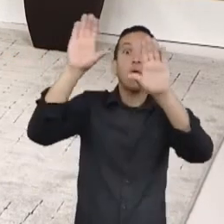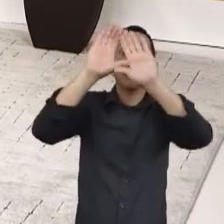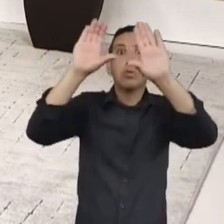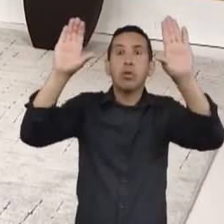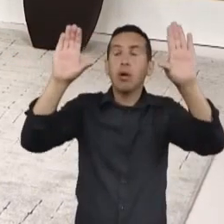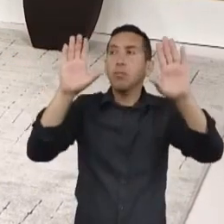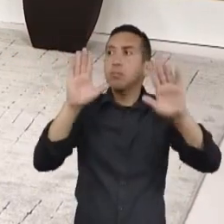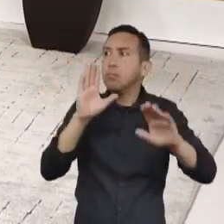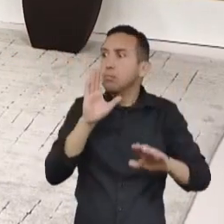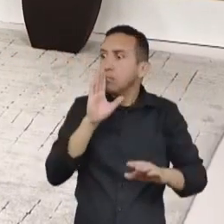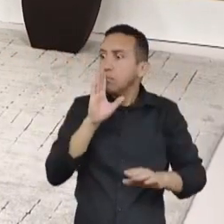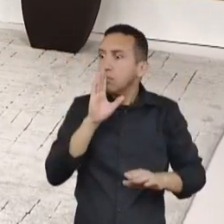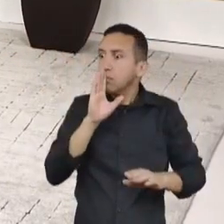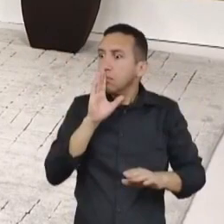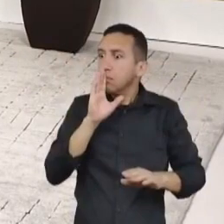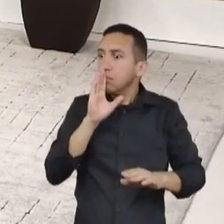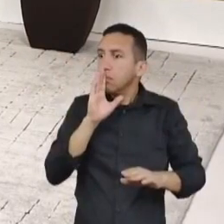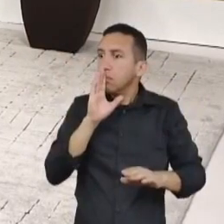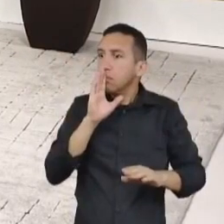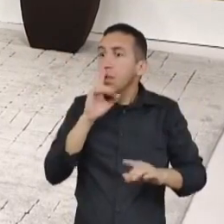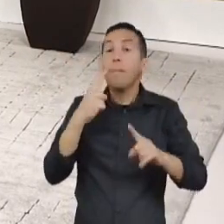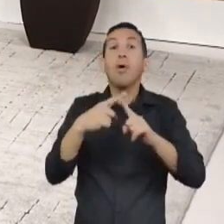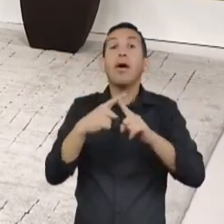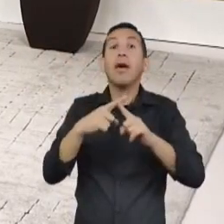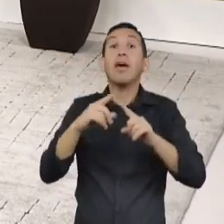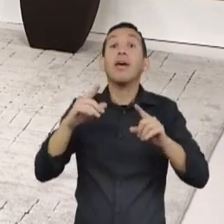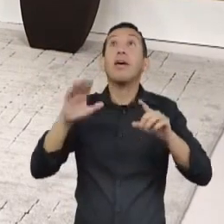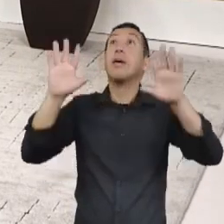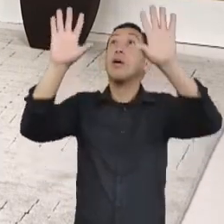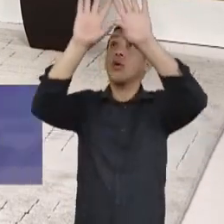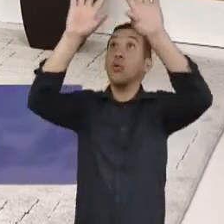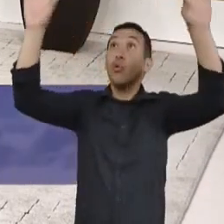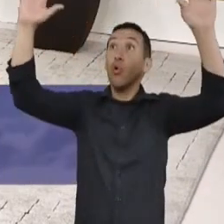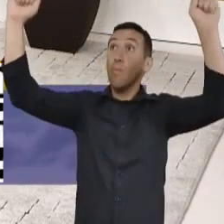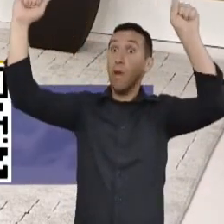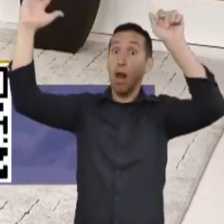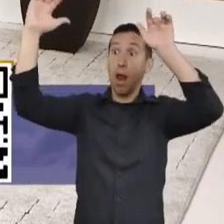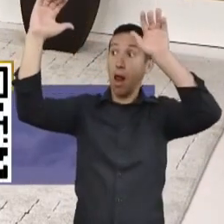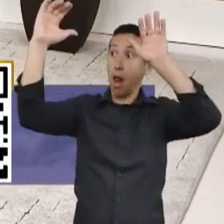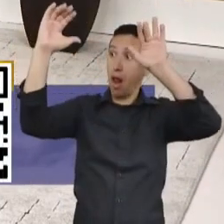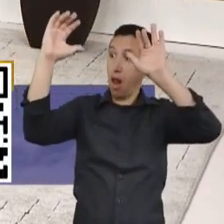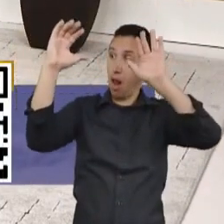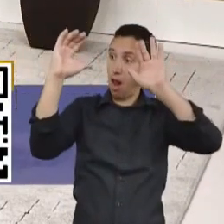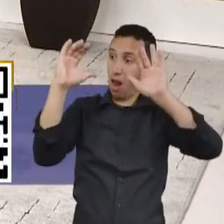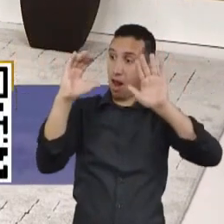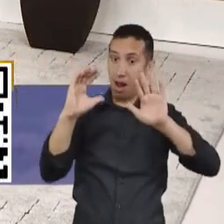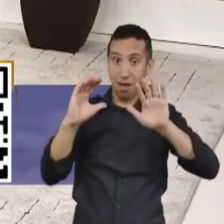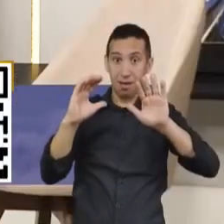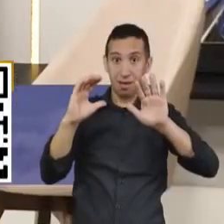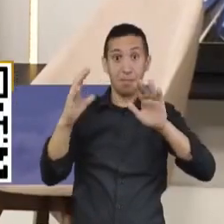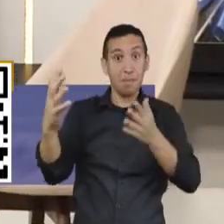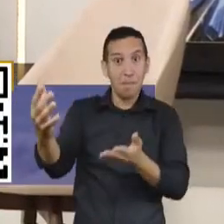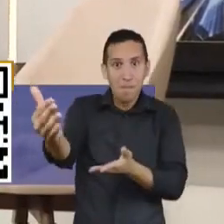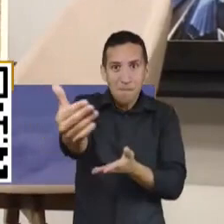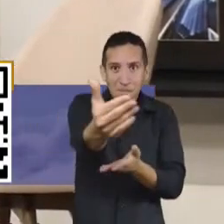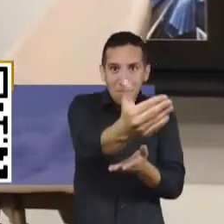porque Jesus e os anjos vão sair lá e agora virem aqui para nos buscar entendeu